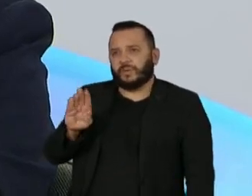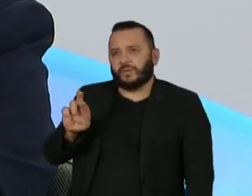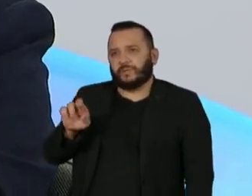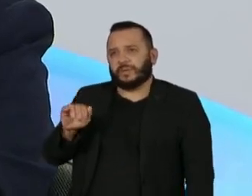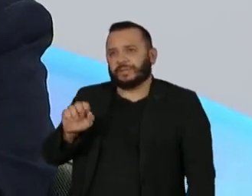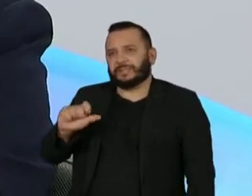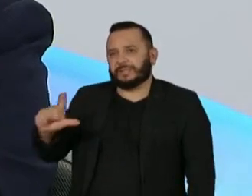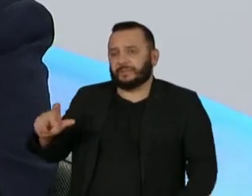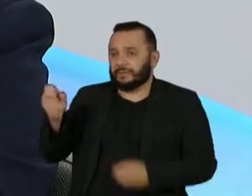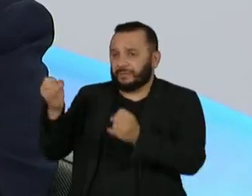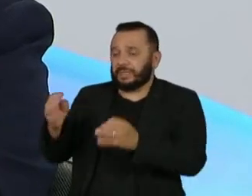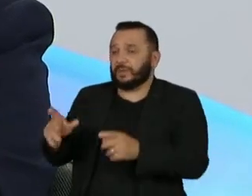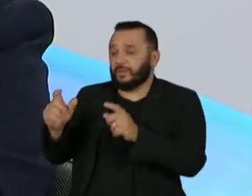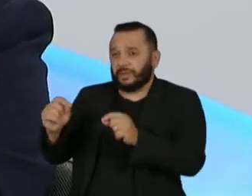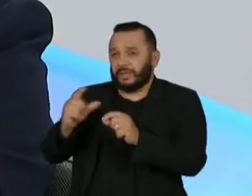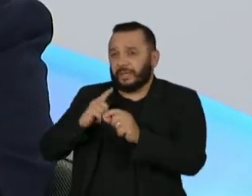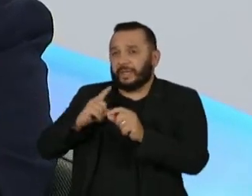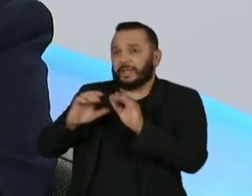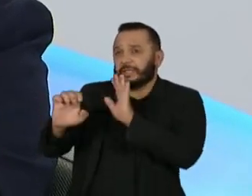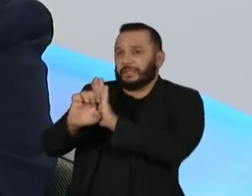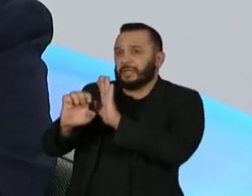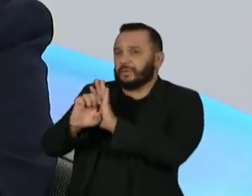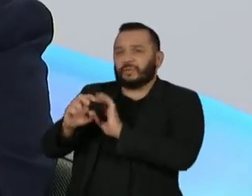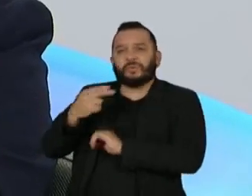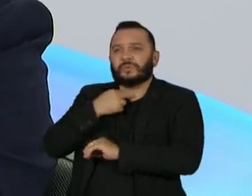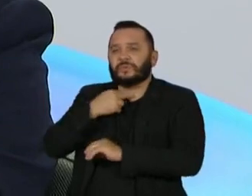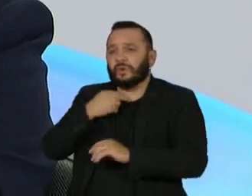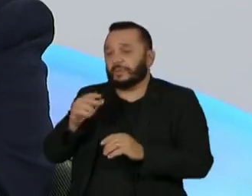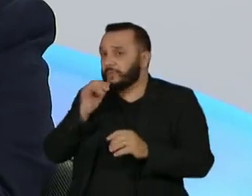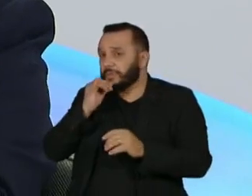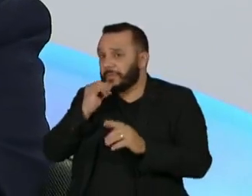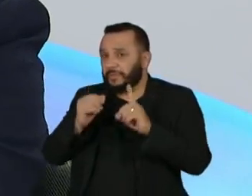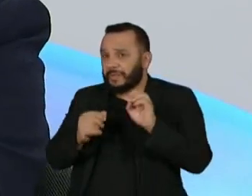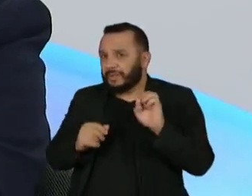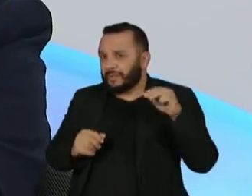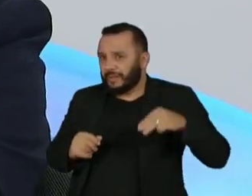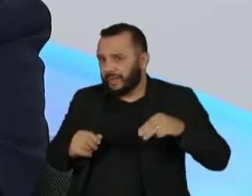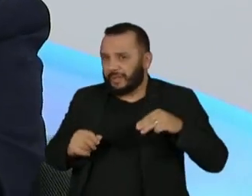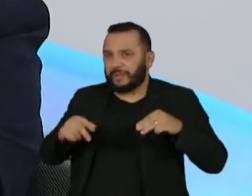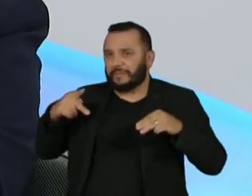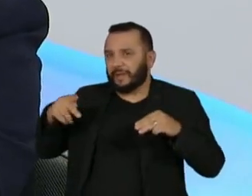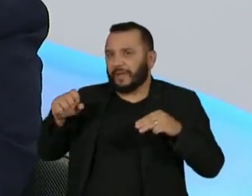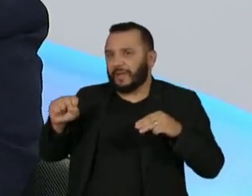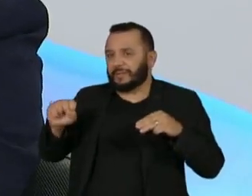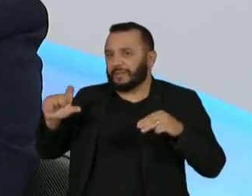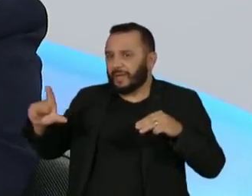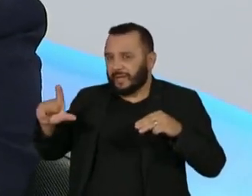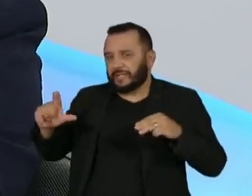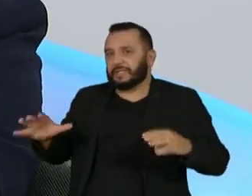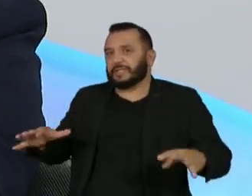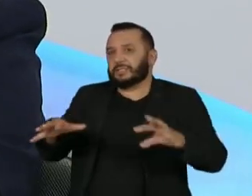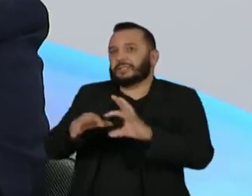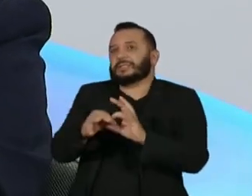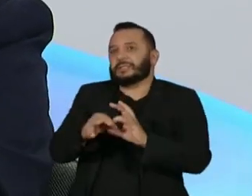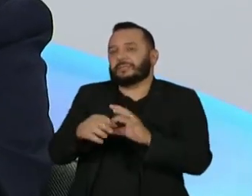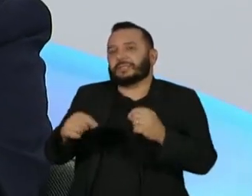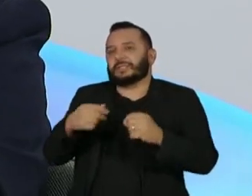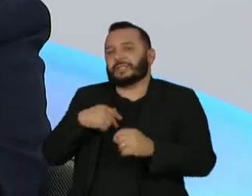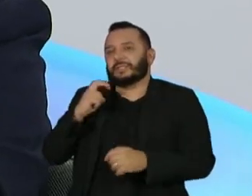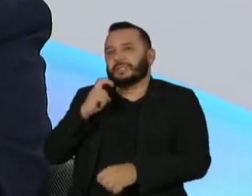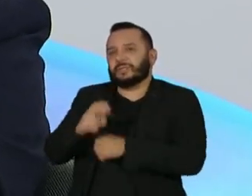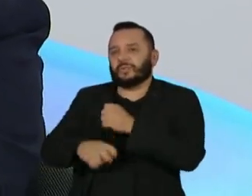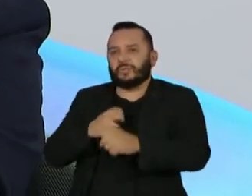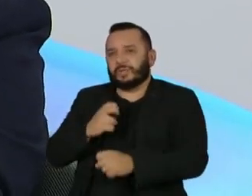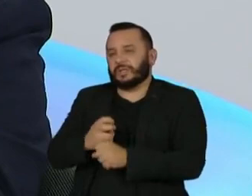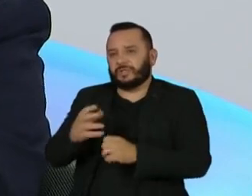estatuto deles não permite após a fusão com o deem bem psl eles vão ficar cinco anos sem fazer fusão